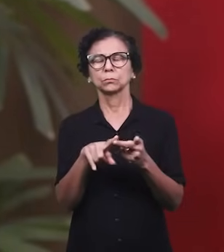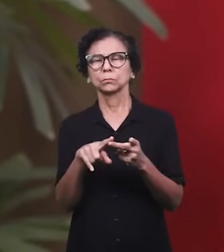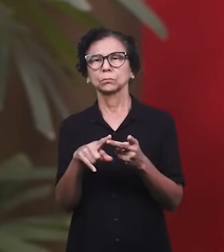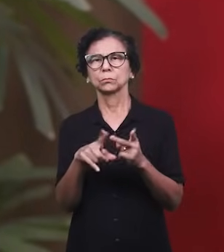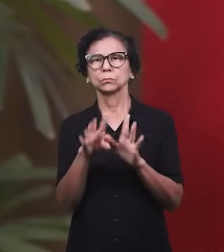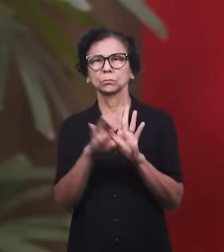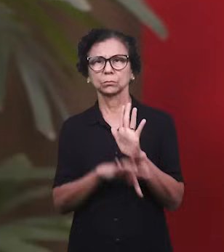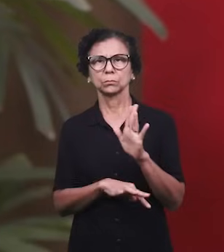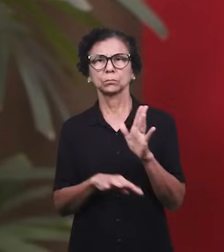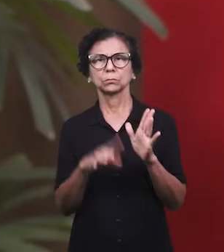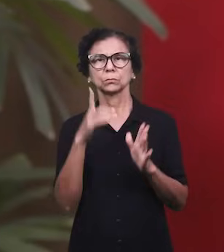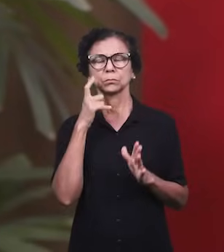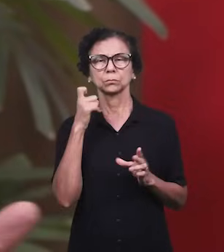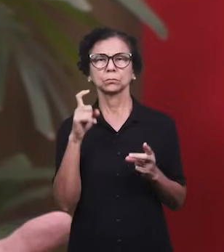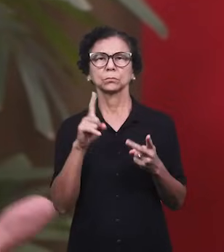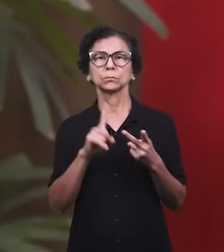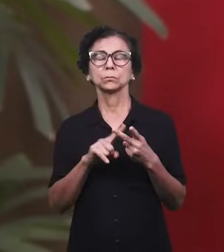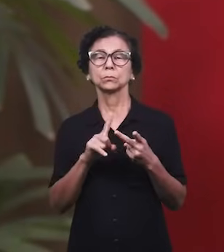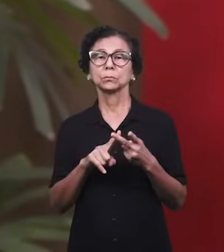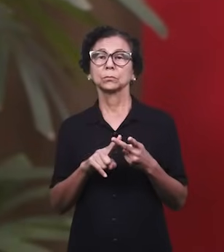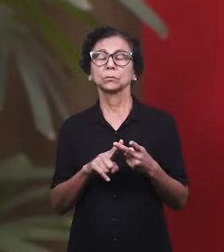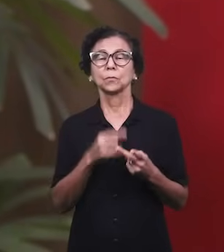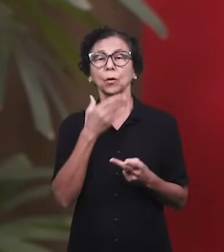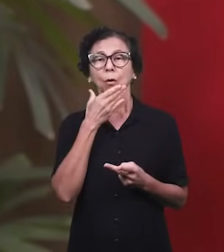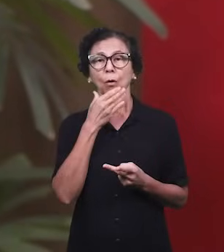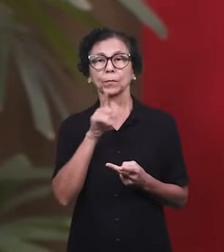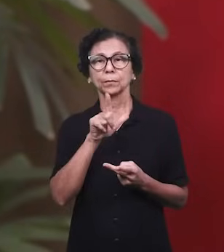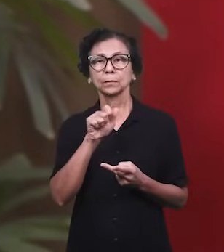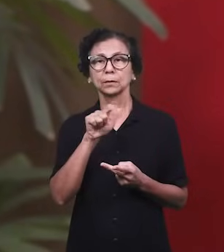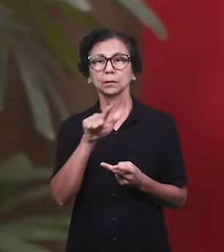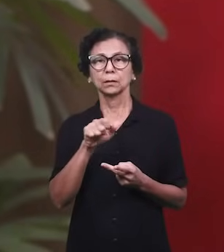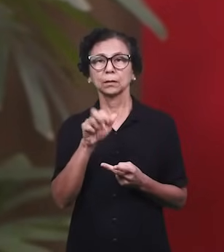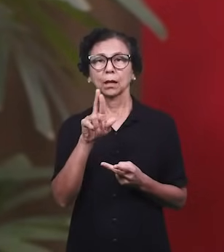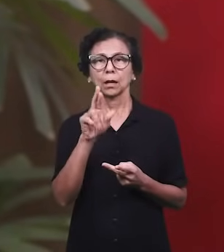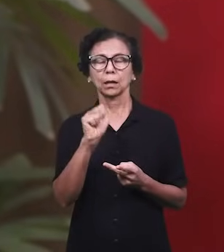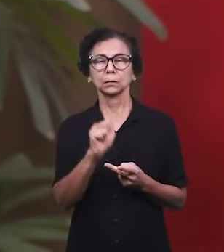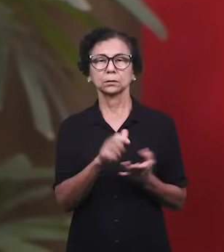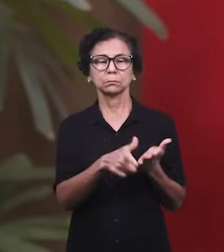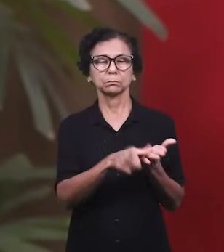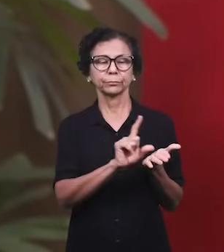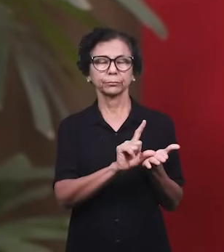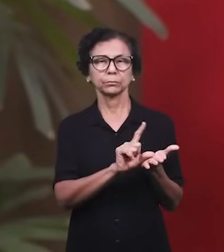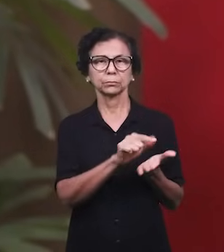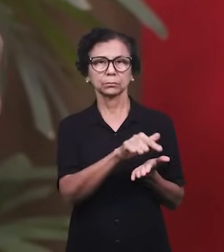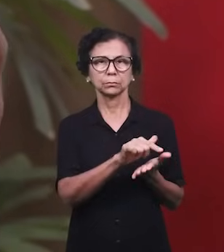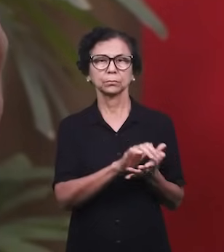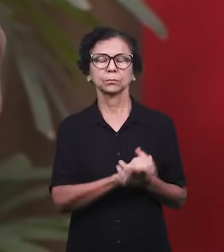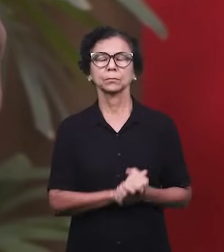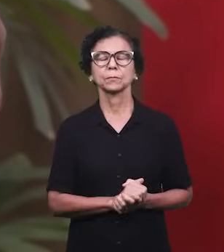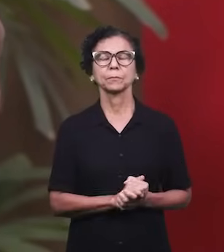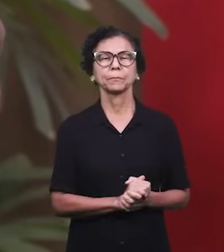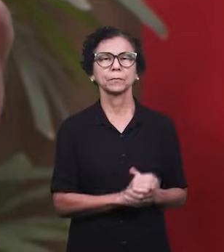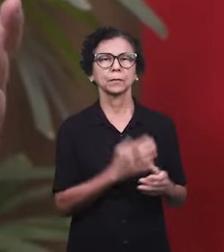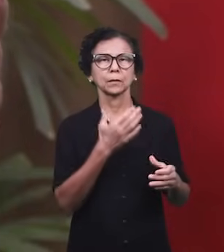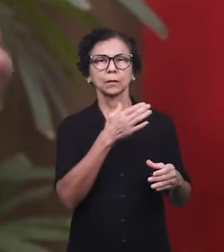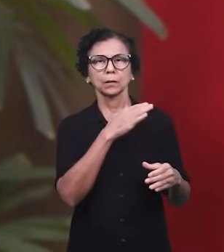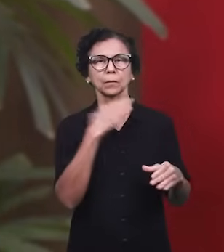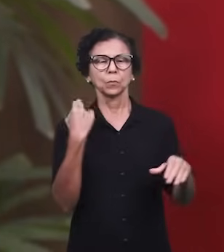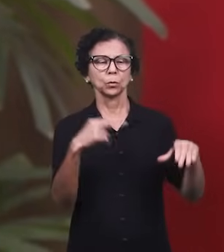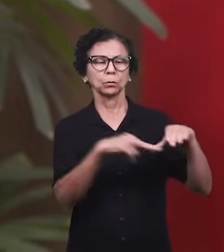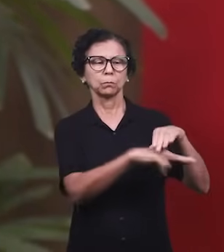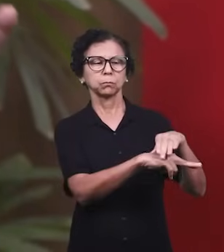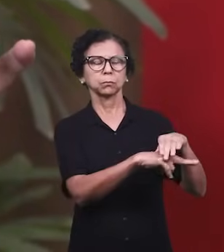texto interessante é que na ressurreição de Lázaro, quando Jesus chegou para Marta e disse para ela,